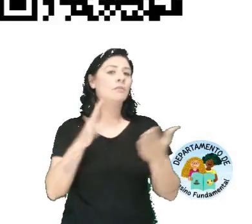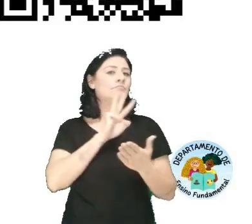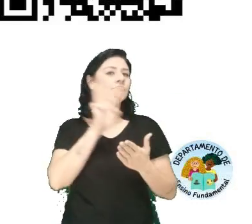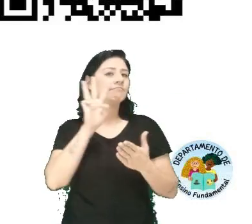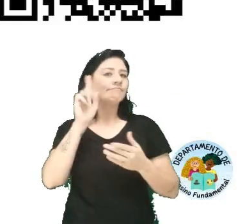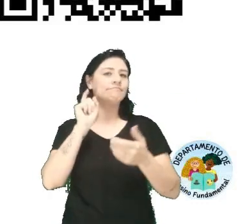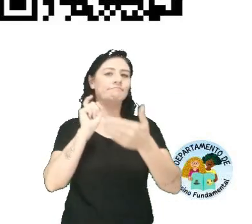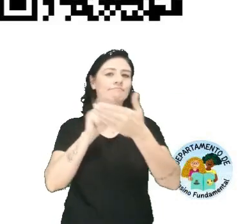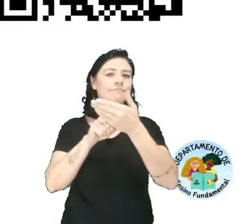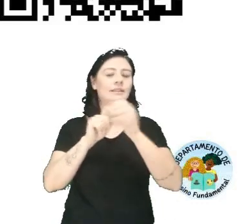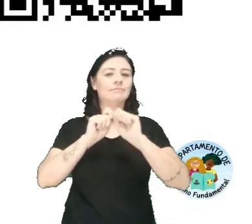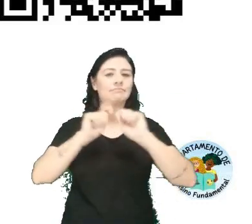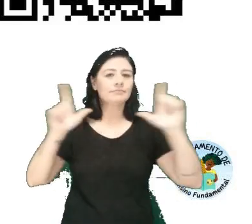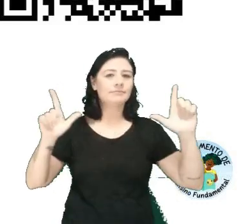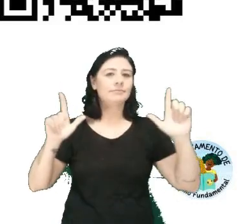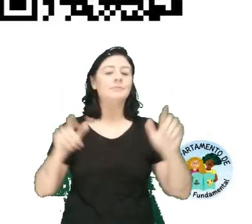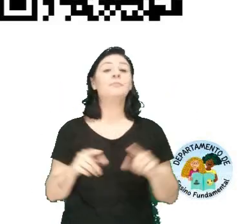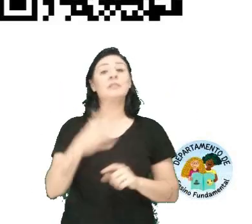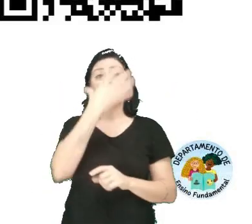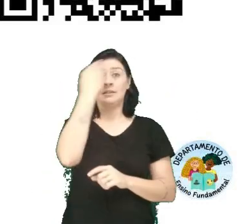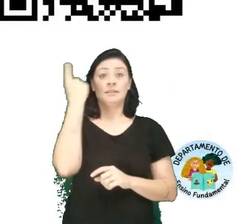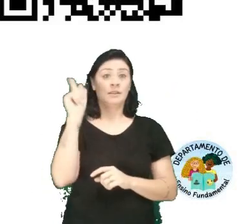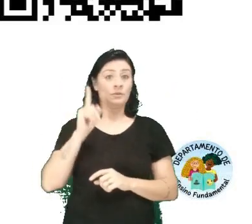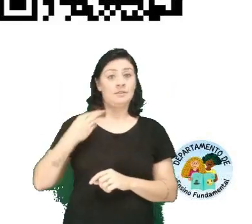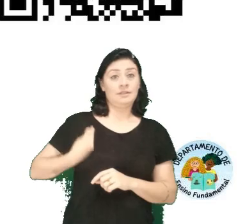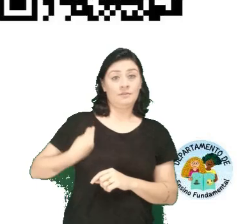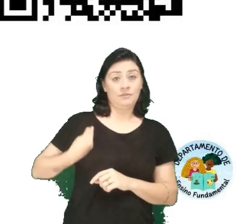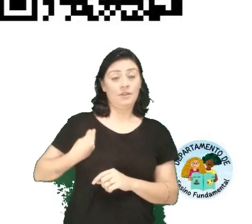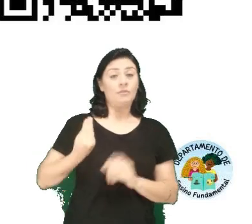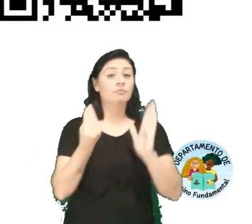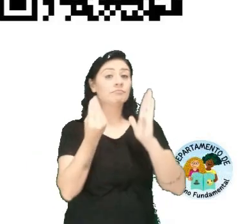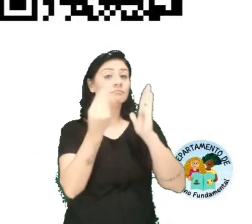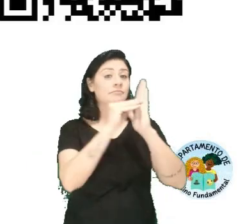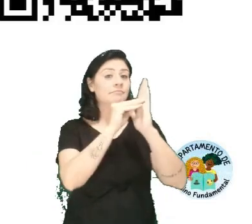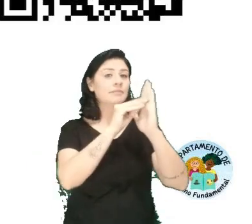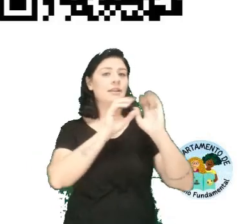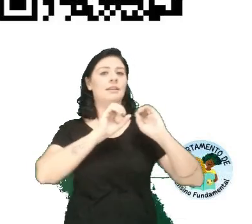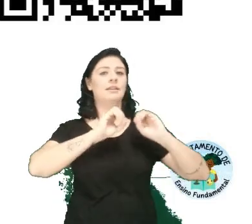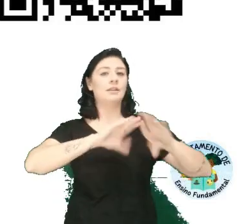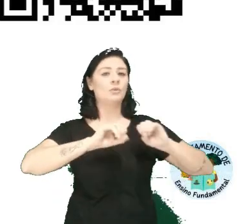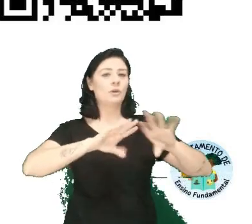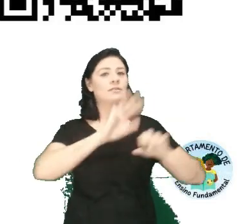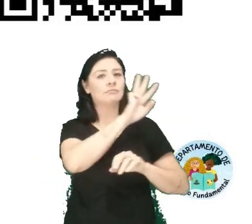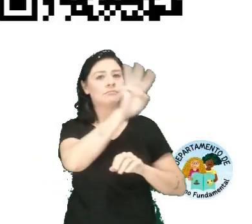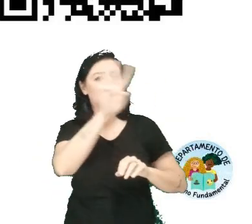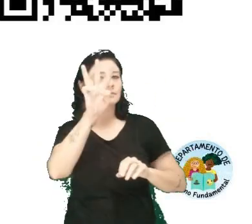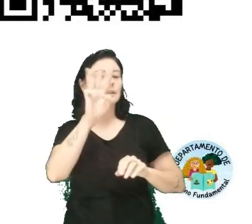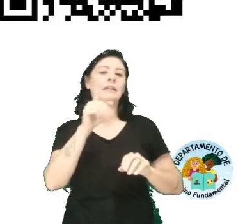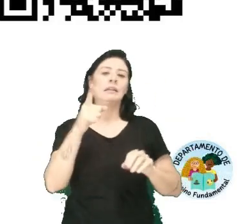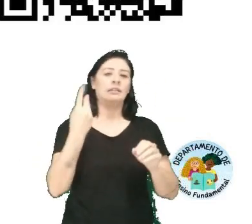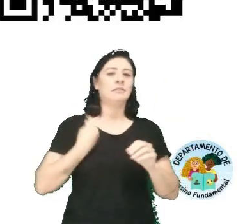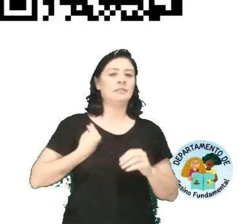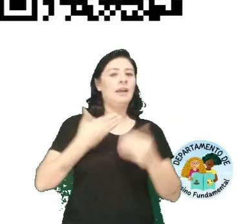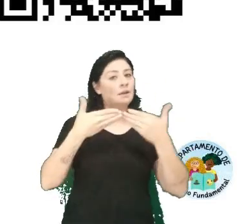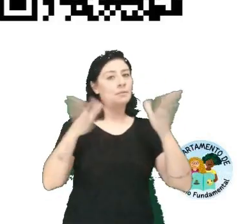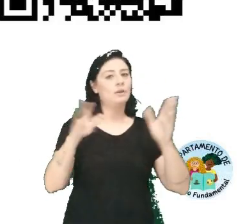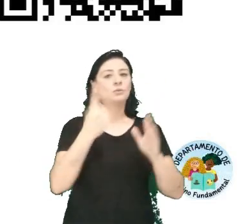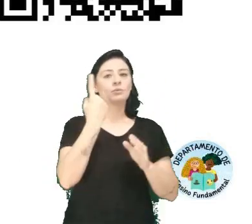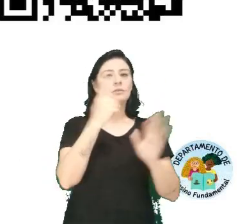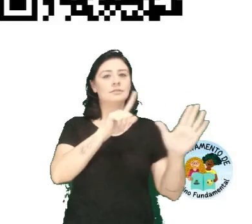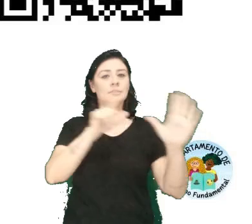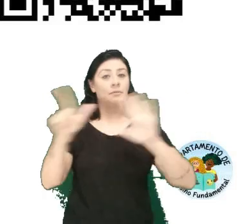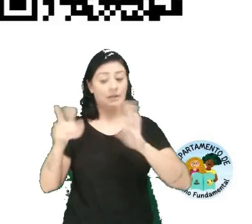Não se esqueçam de registrar a presença no portal de educação. Ele fica disponível por uma semana, né, a partir do dia